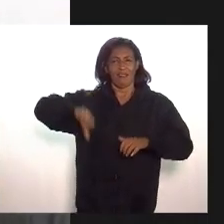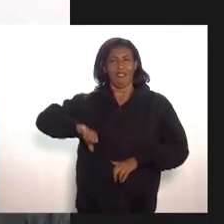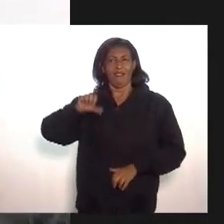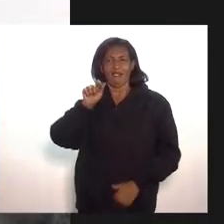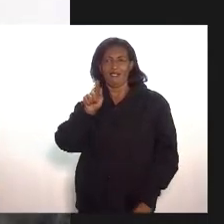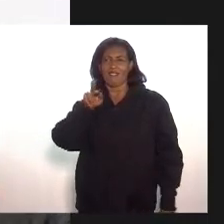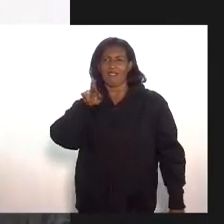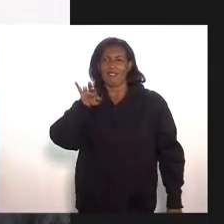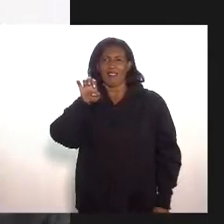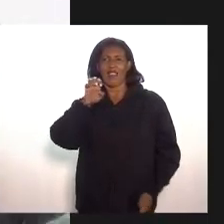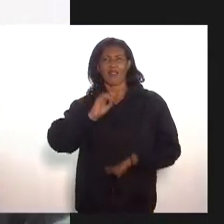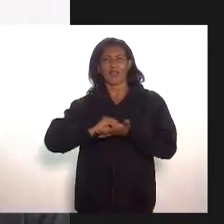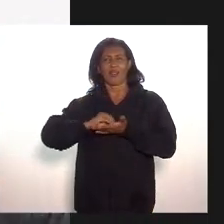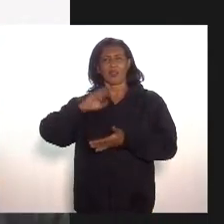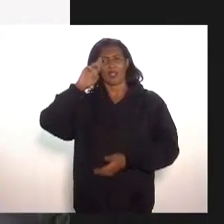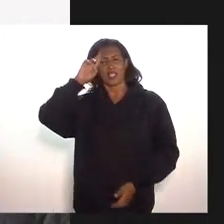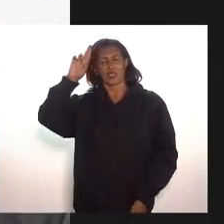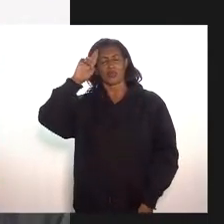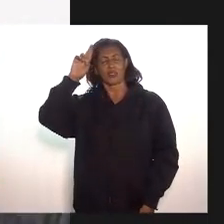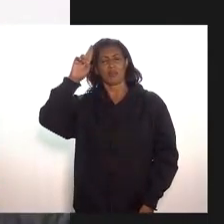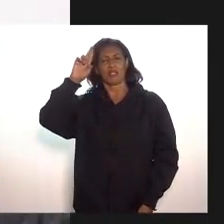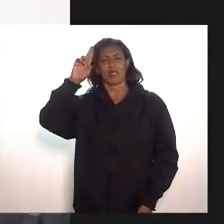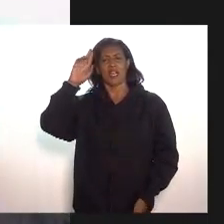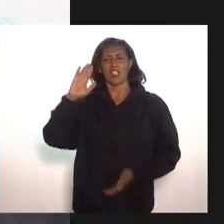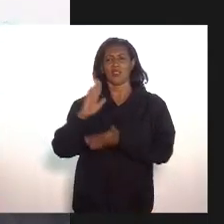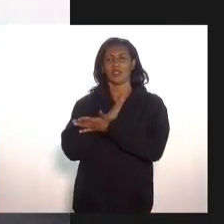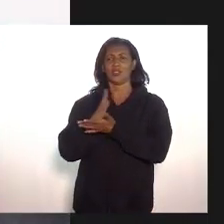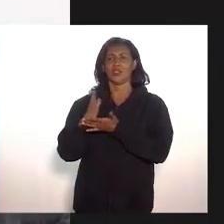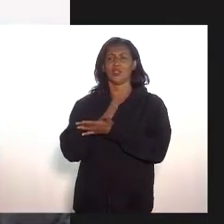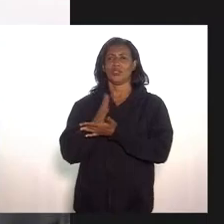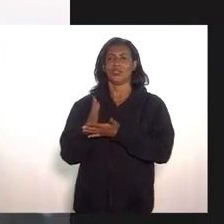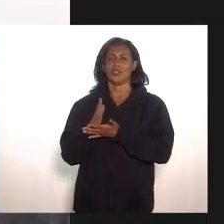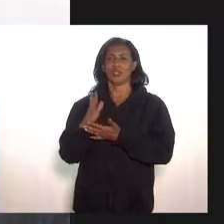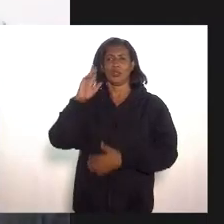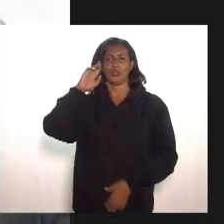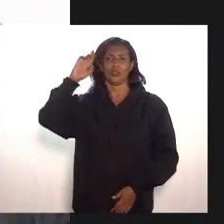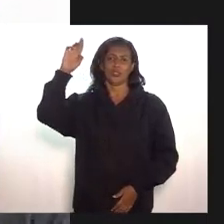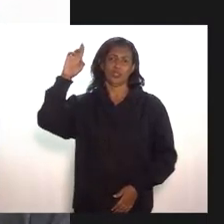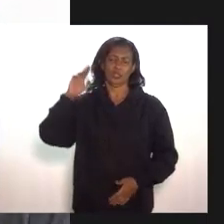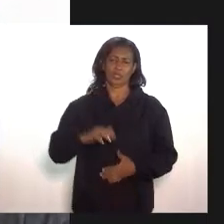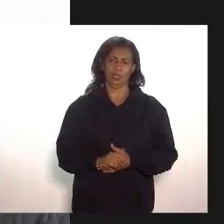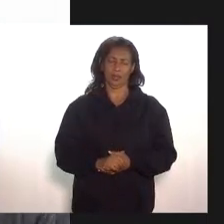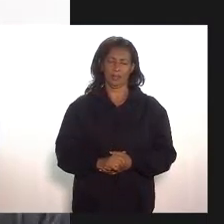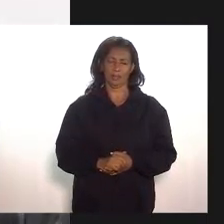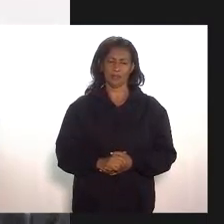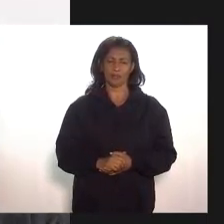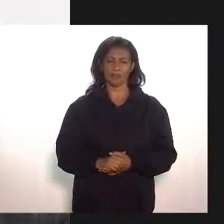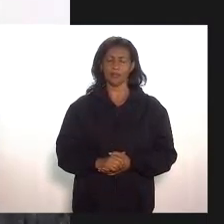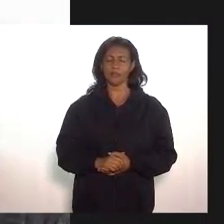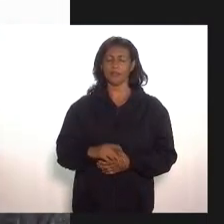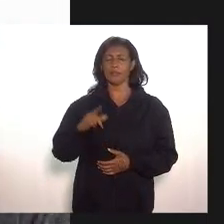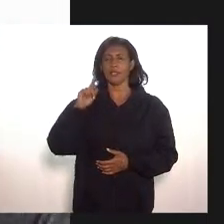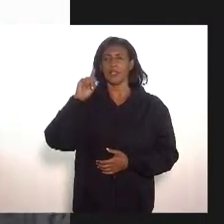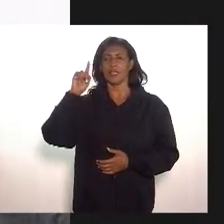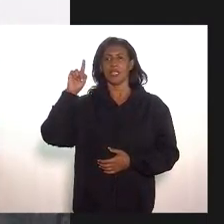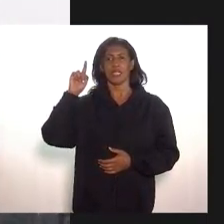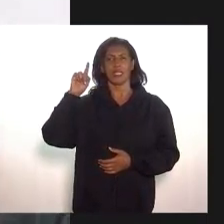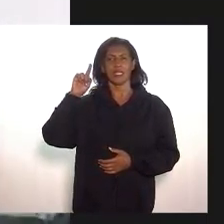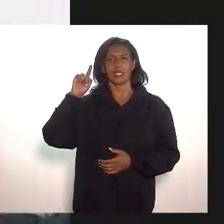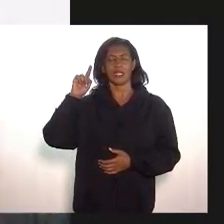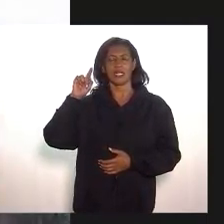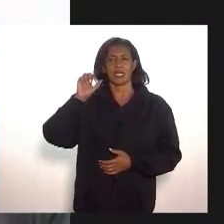à atuação irresponsável e autoritária de agentes públicos. Em Santa Catarina, nós tivemos um juiz bastante corajoso que disse